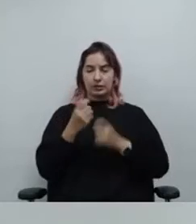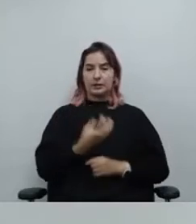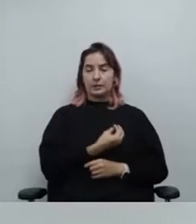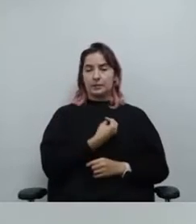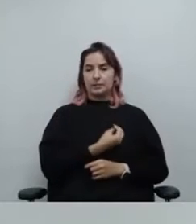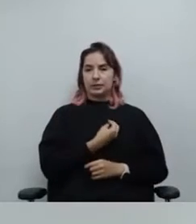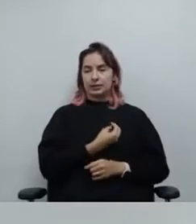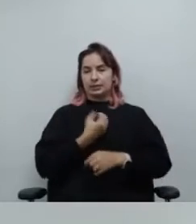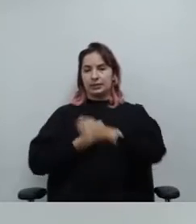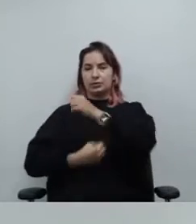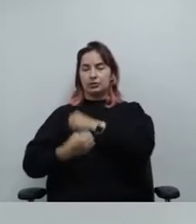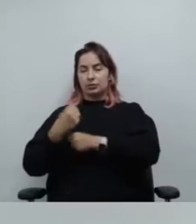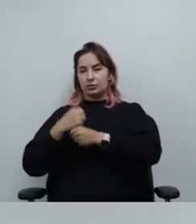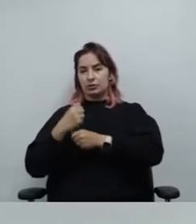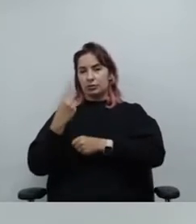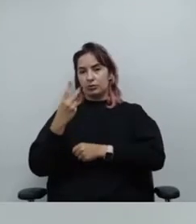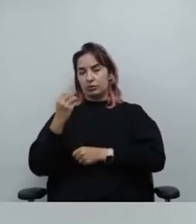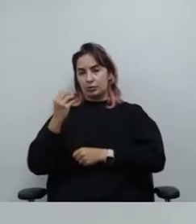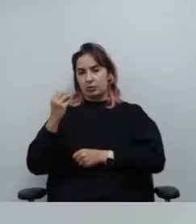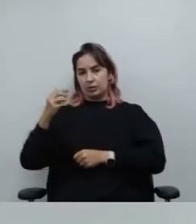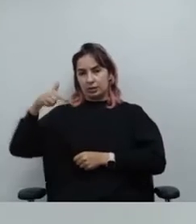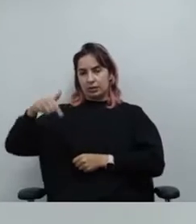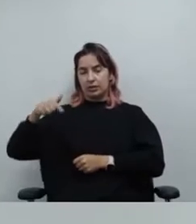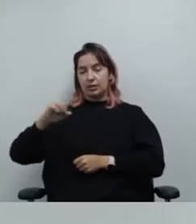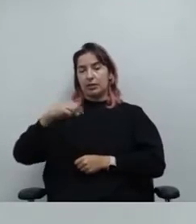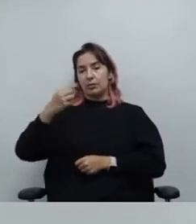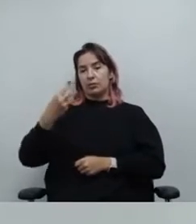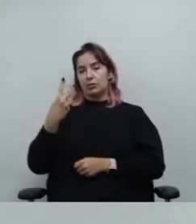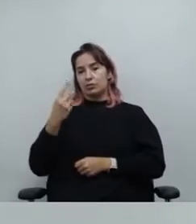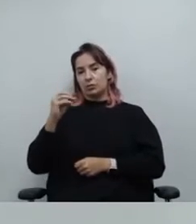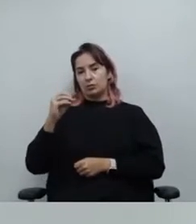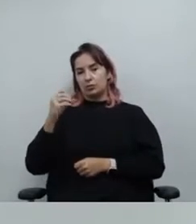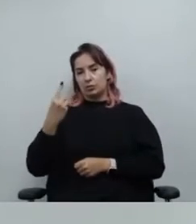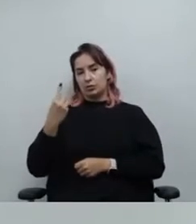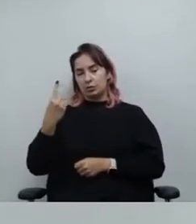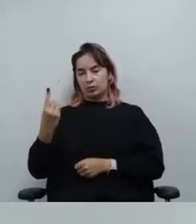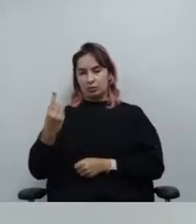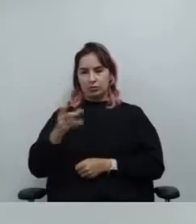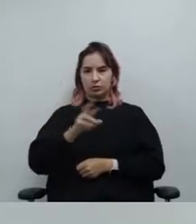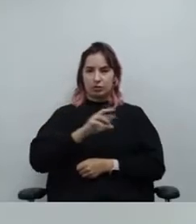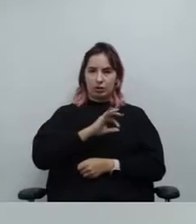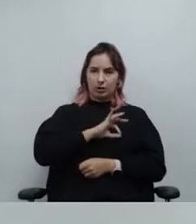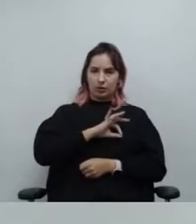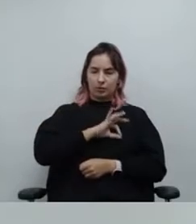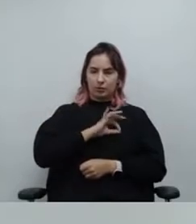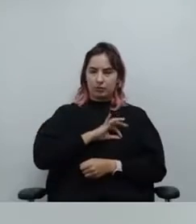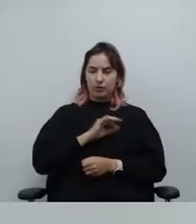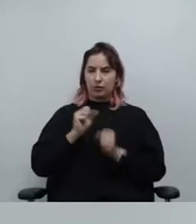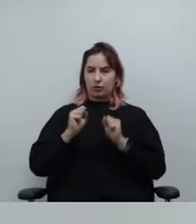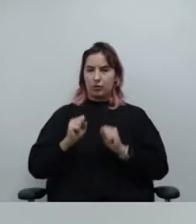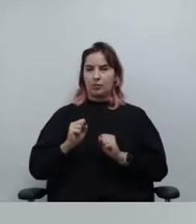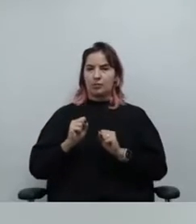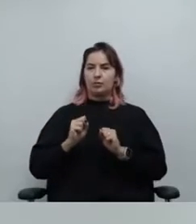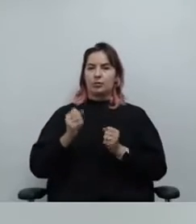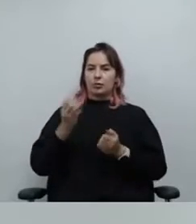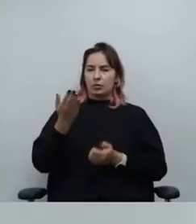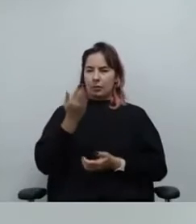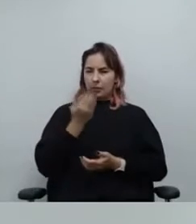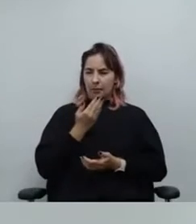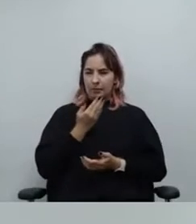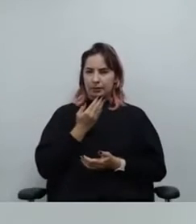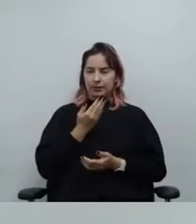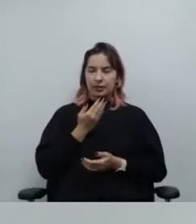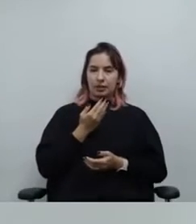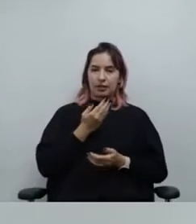no núcleo desde 2007, mas a partir de 2011, quando a ouvidoria da polícia começa a enviar os boletins de ocorrência de morte por intervenção para o Núcleo de